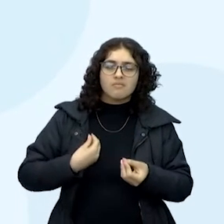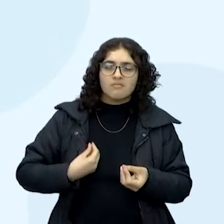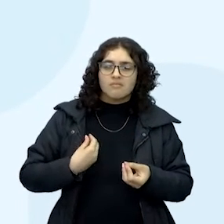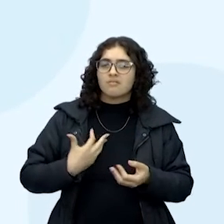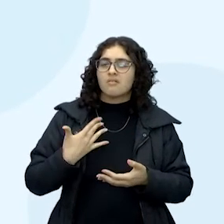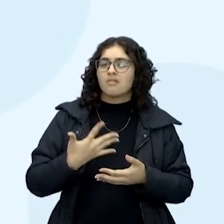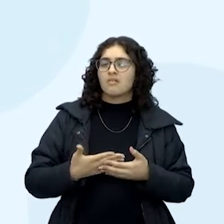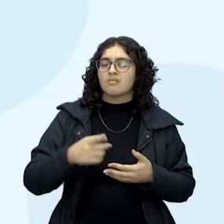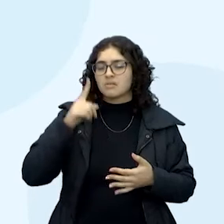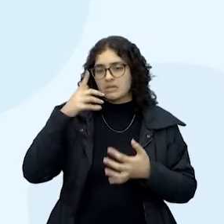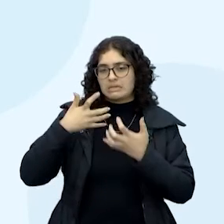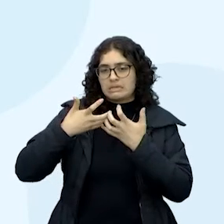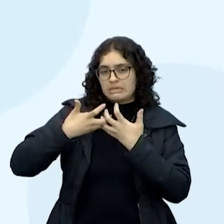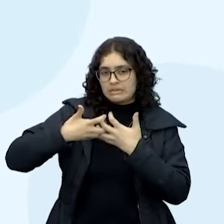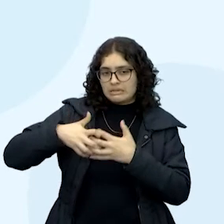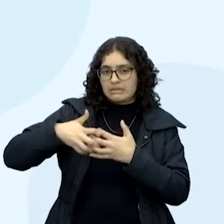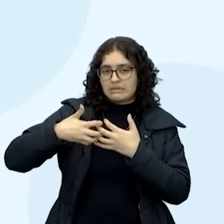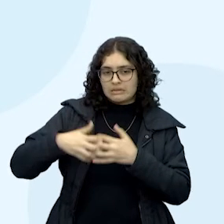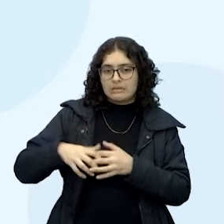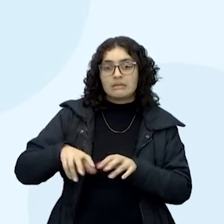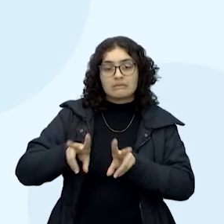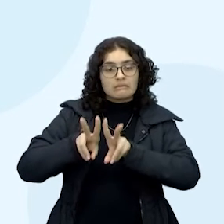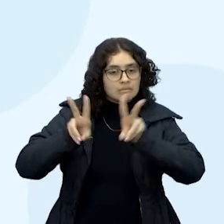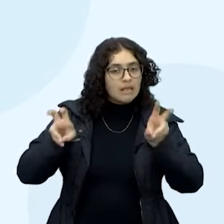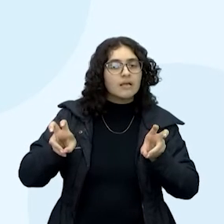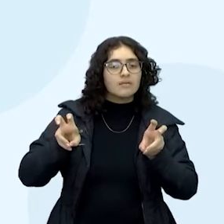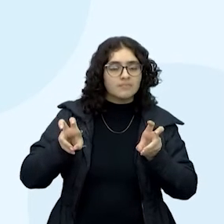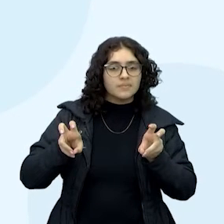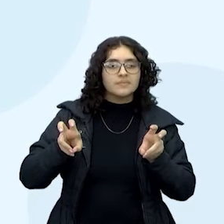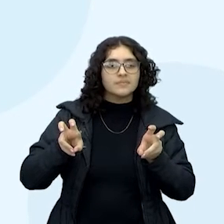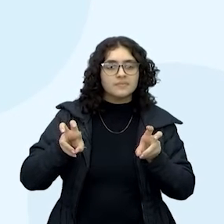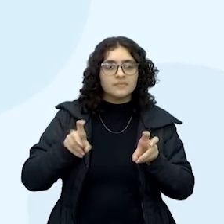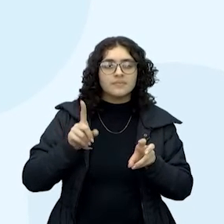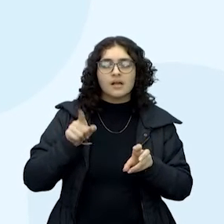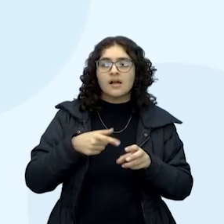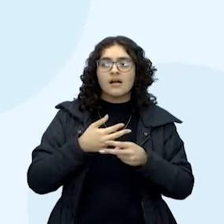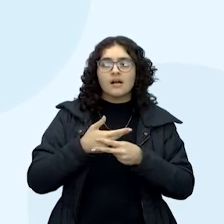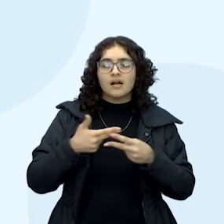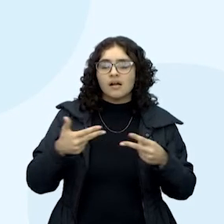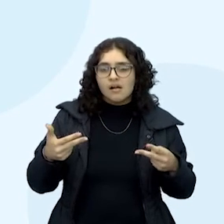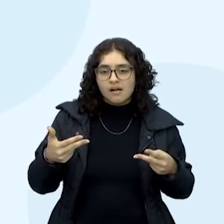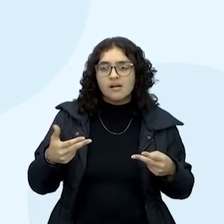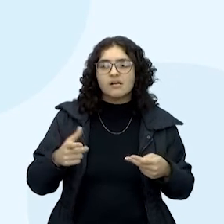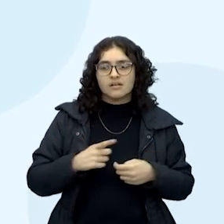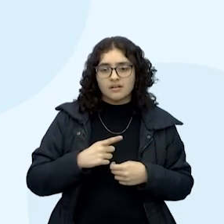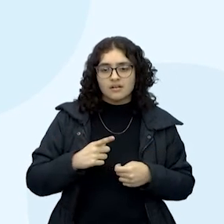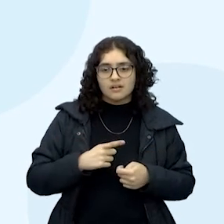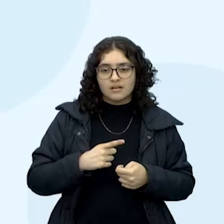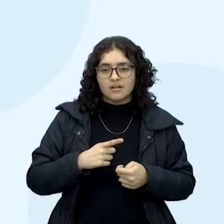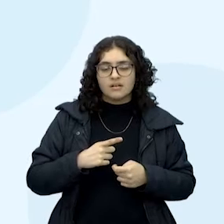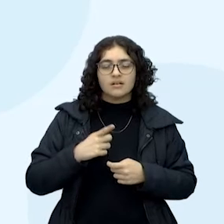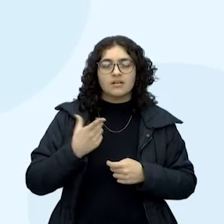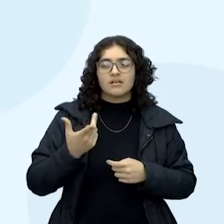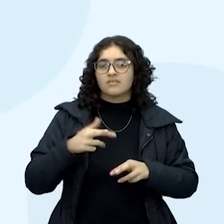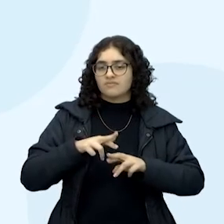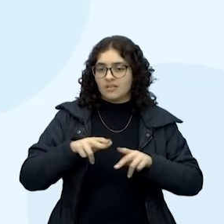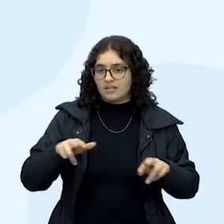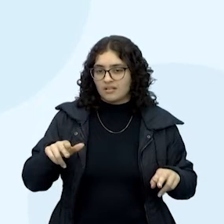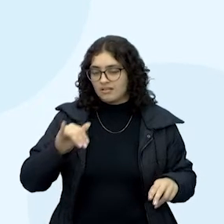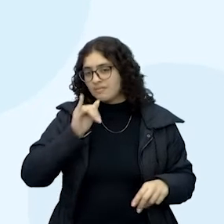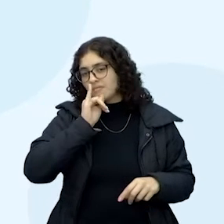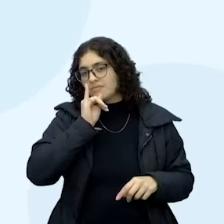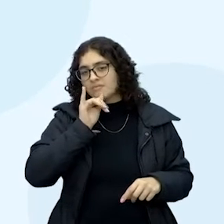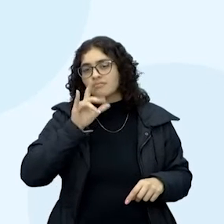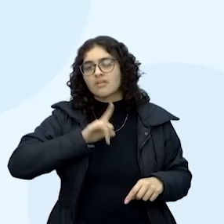e reflexão crítica sobre temas aí das mais variadas naturezas, né? Nós